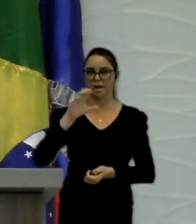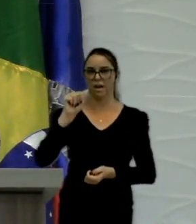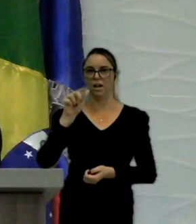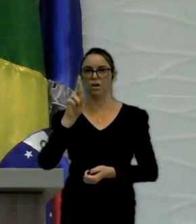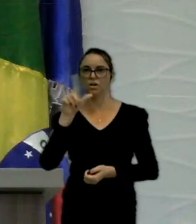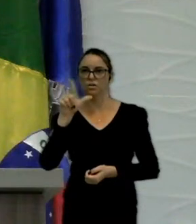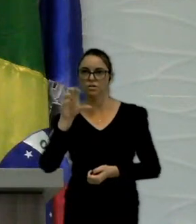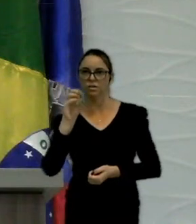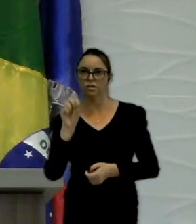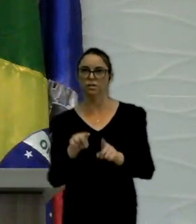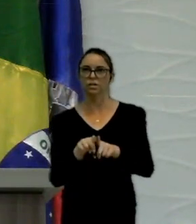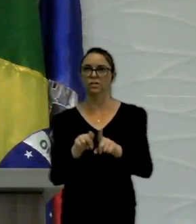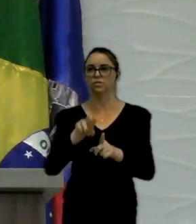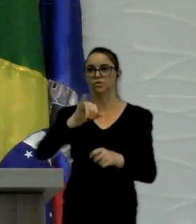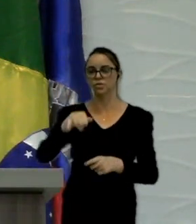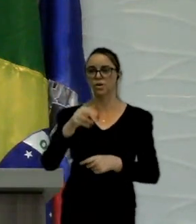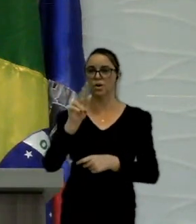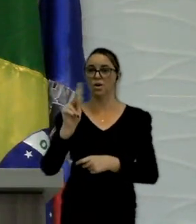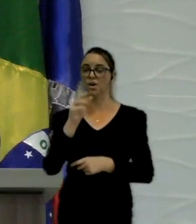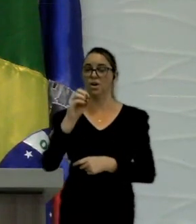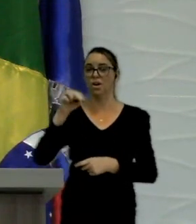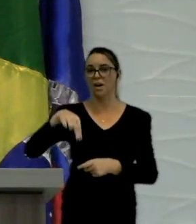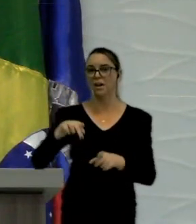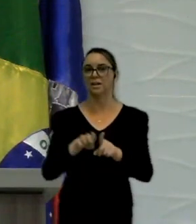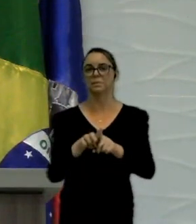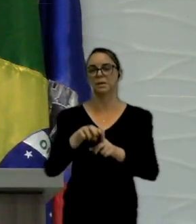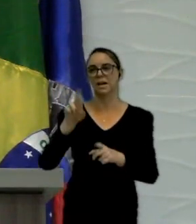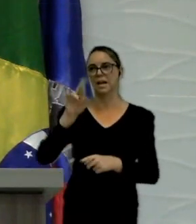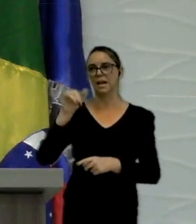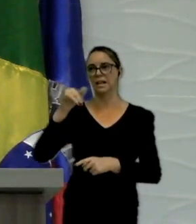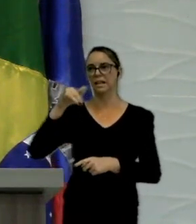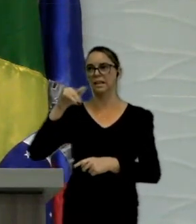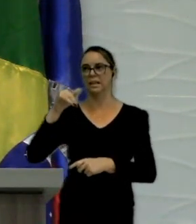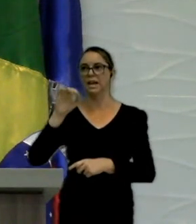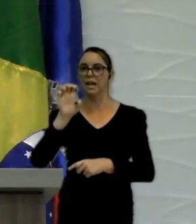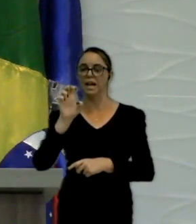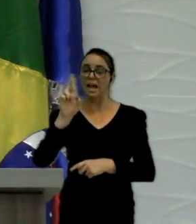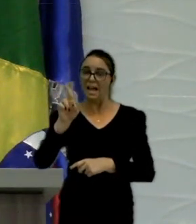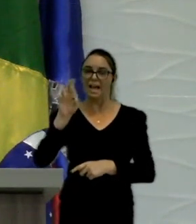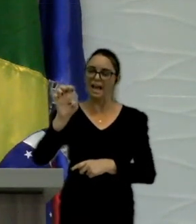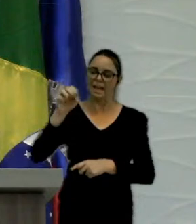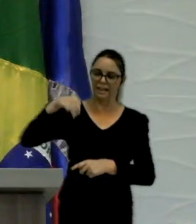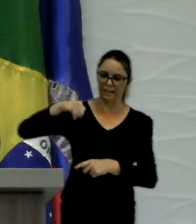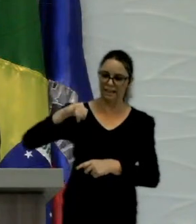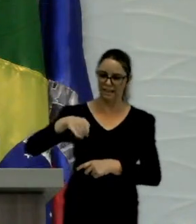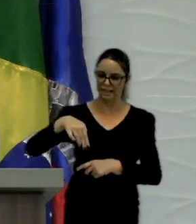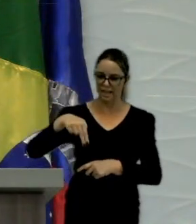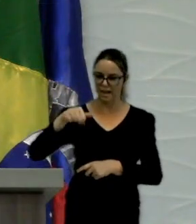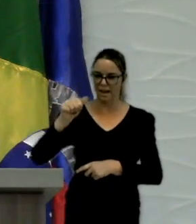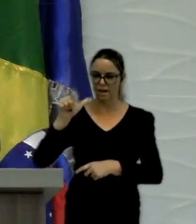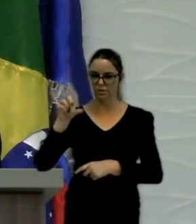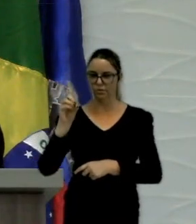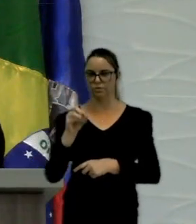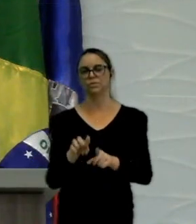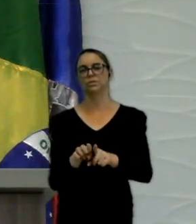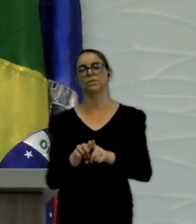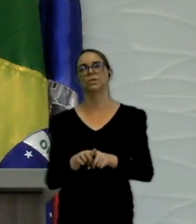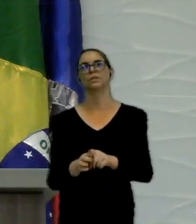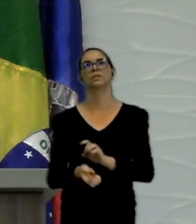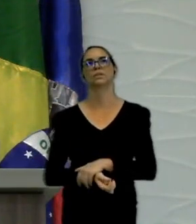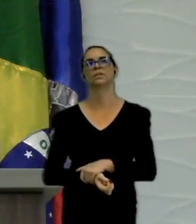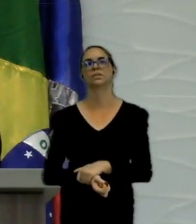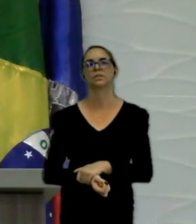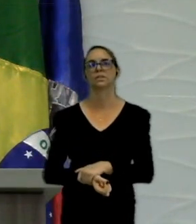Johnny do Sítio Basílio, Reinaldo, presidente da associação do João Borrego,